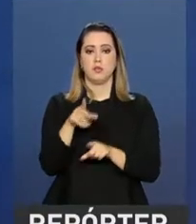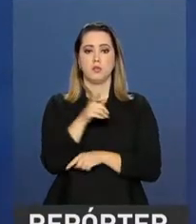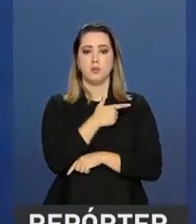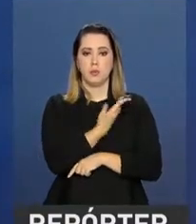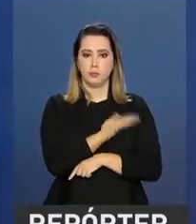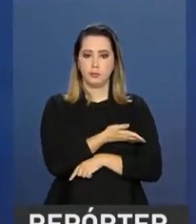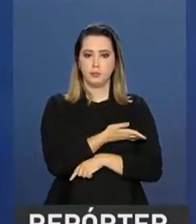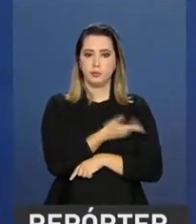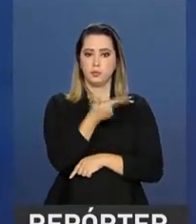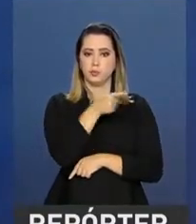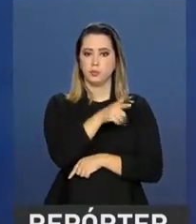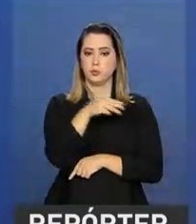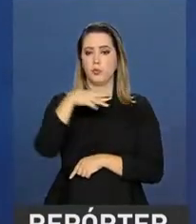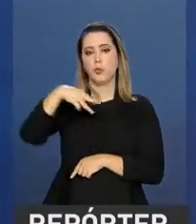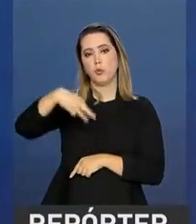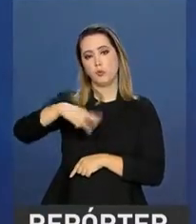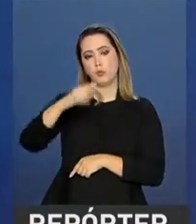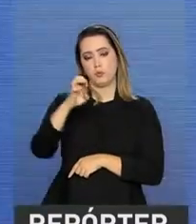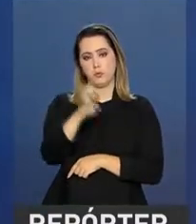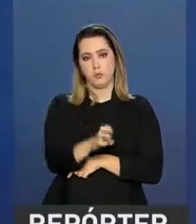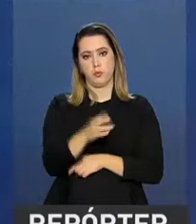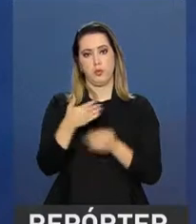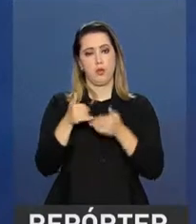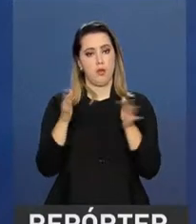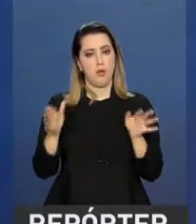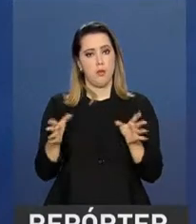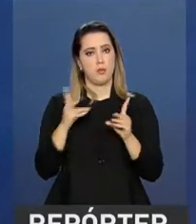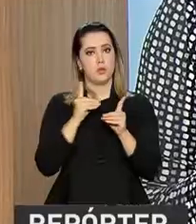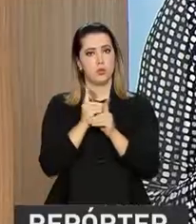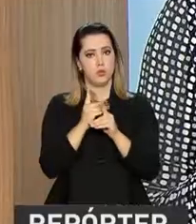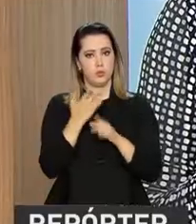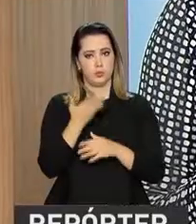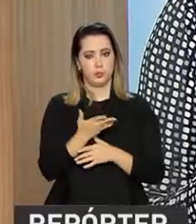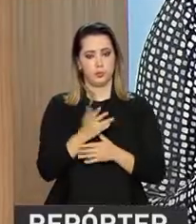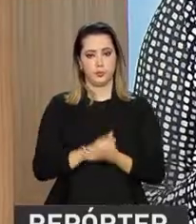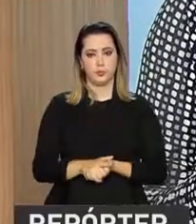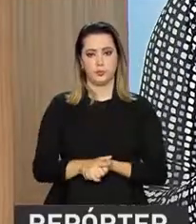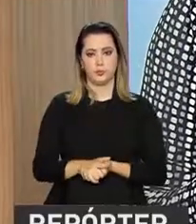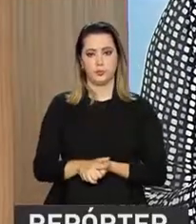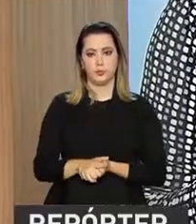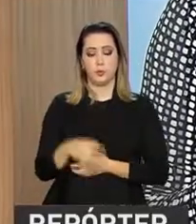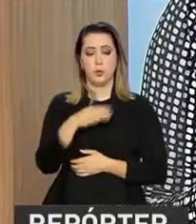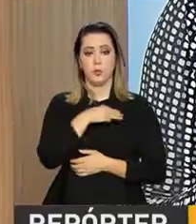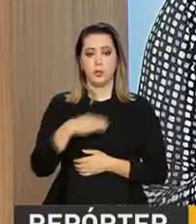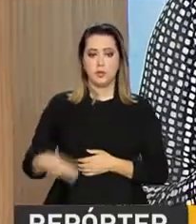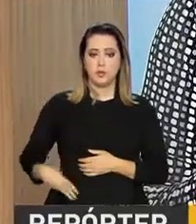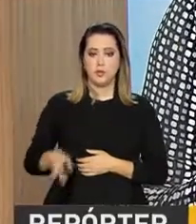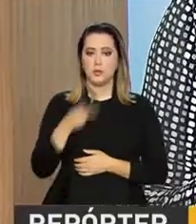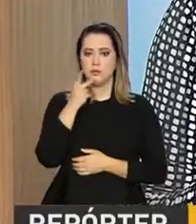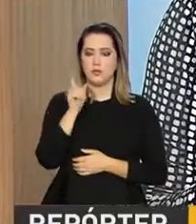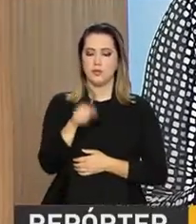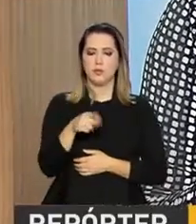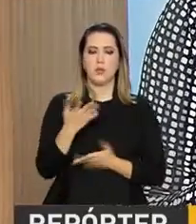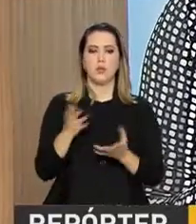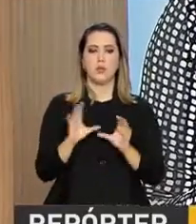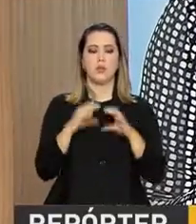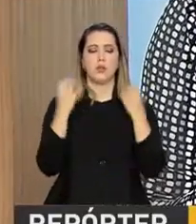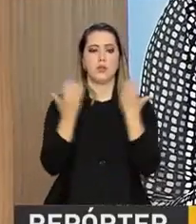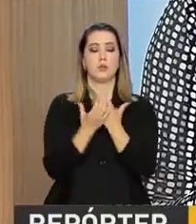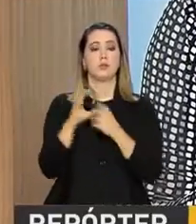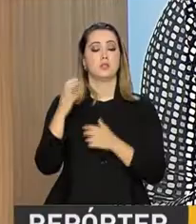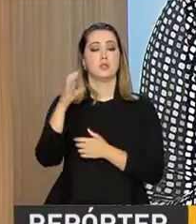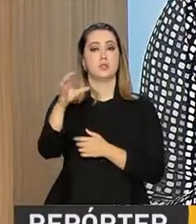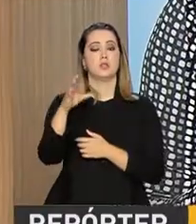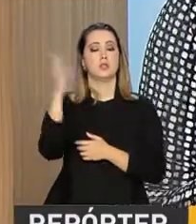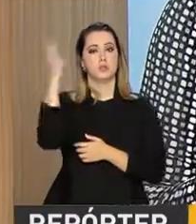nunes das relações exteriores abriram o encontro o ministro gilberto kassab disse que a comunidade científica brasileira